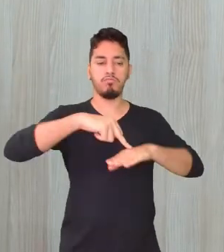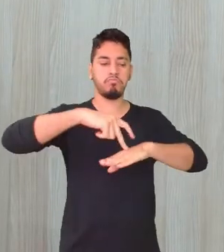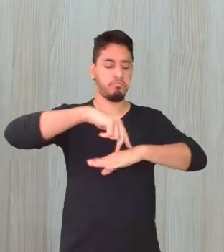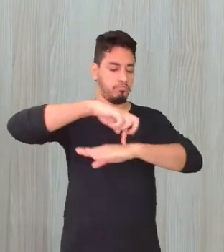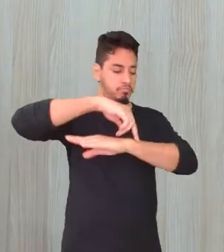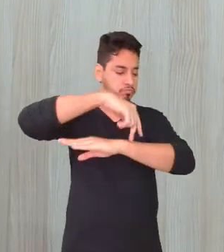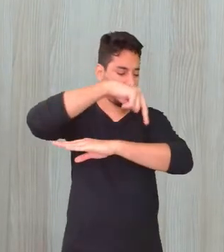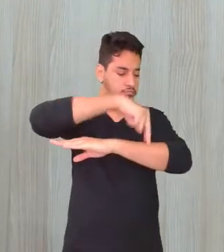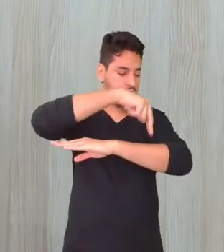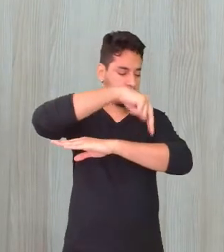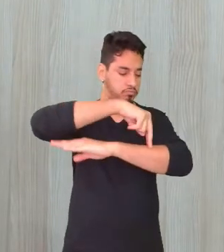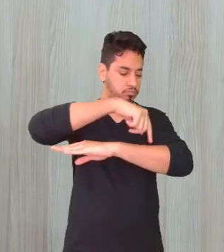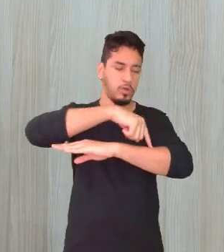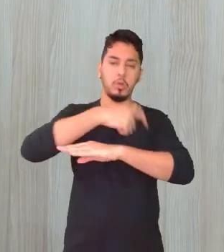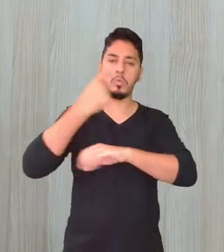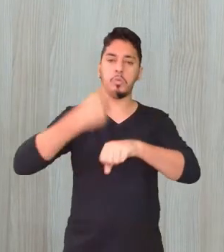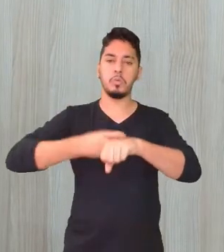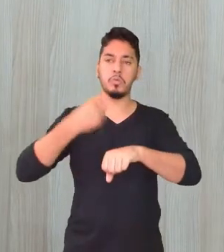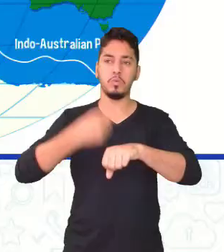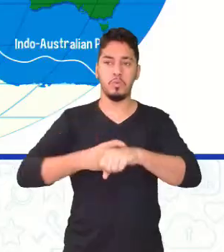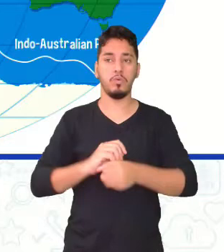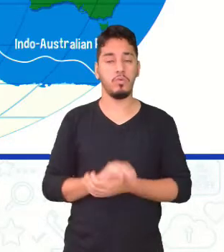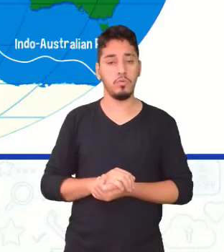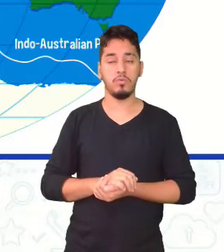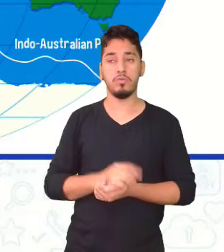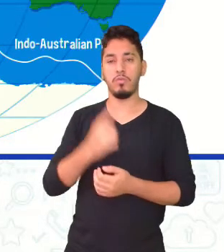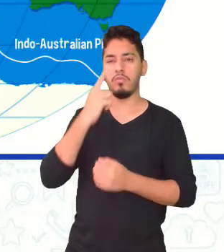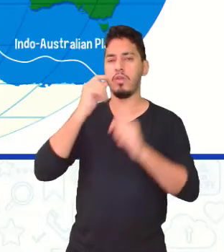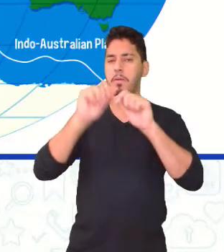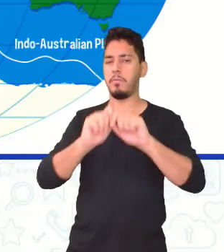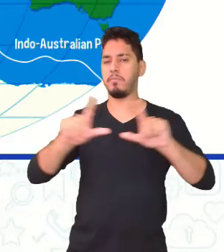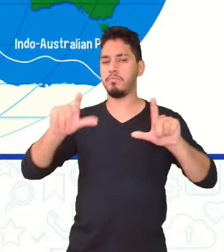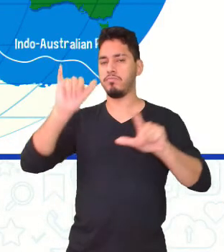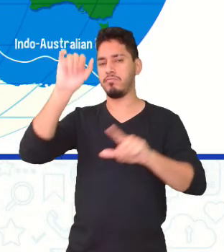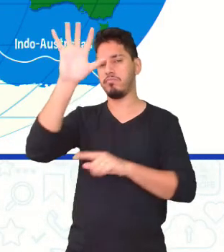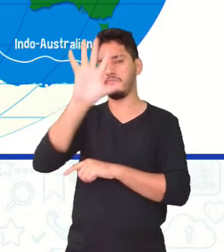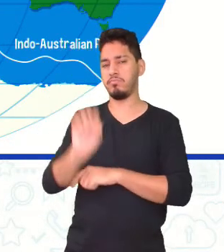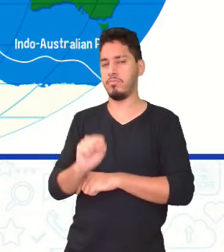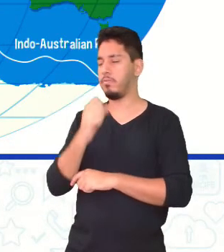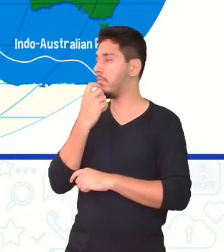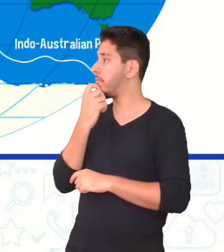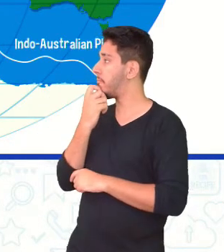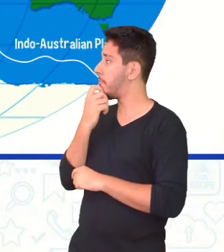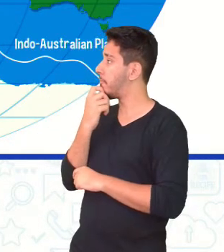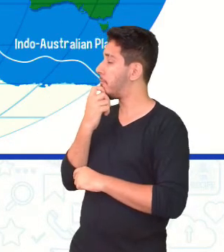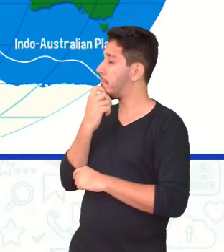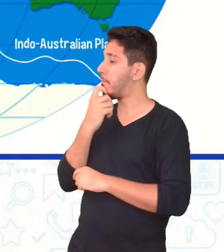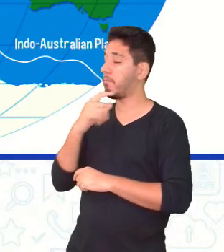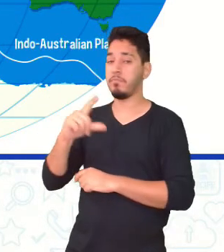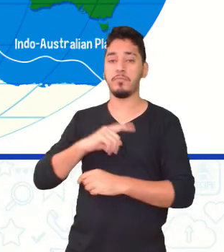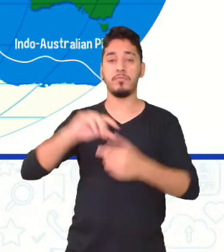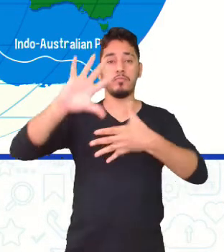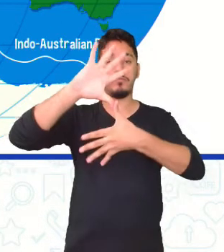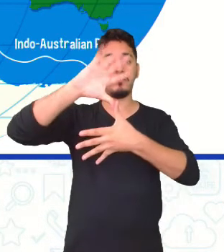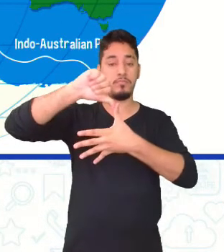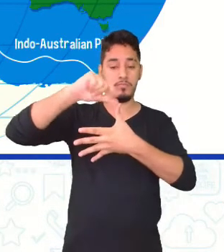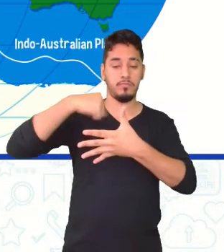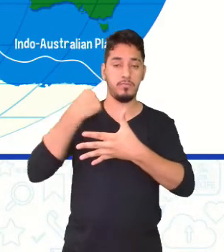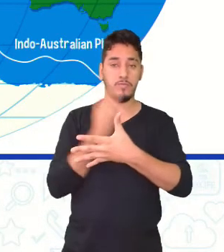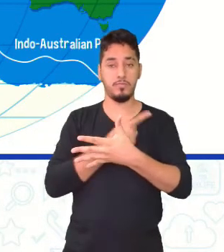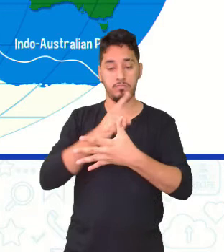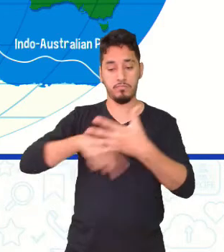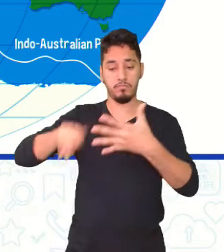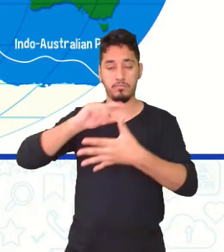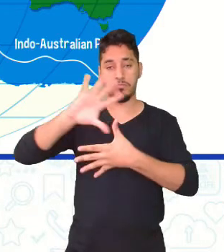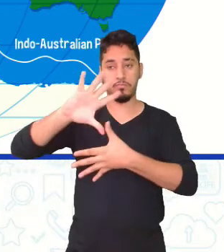vê ali, ó, que entre no mapa, jogando o mapa na tela, Juninho, você vê que entra aqui o continente americano, o sul-americano, é o nosso, e